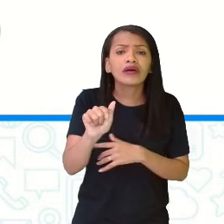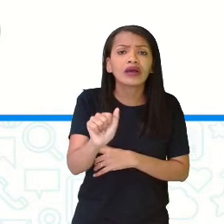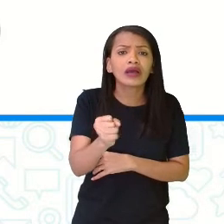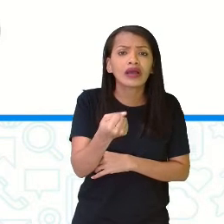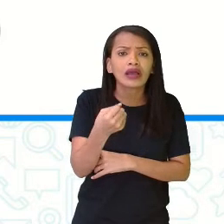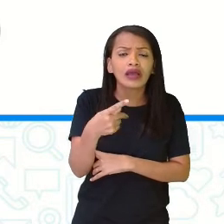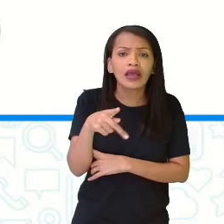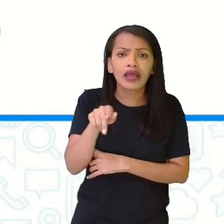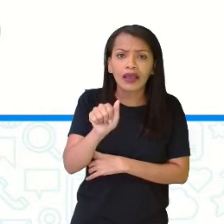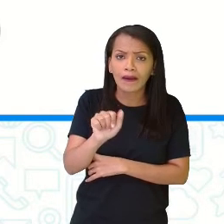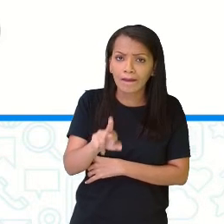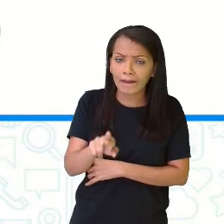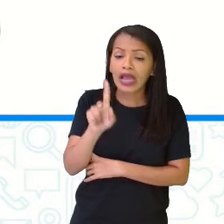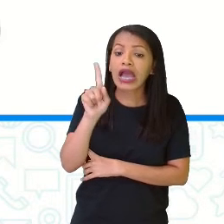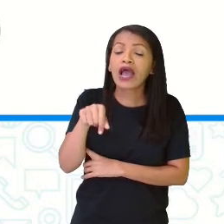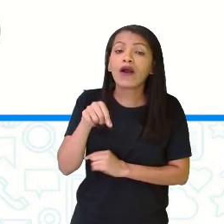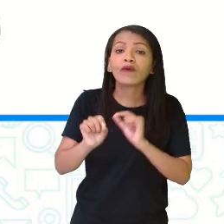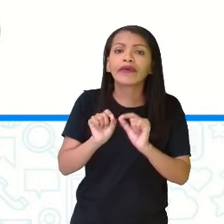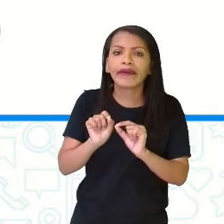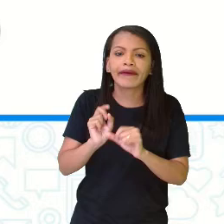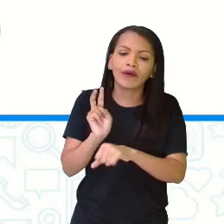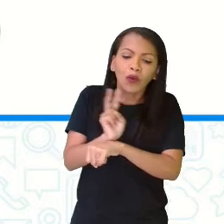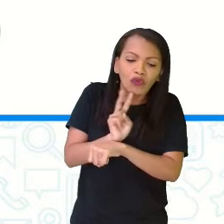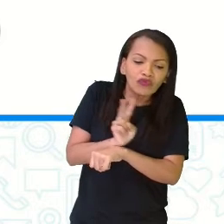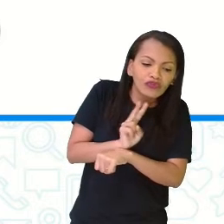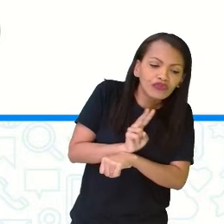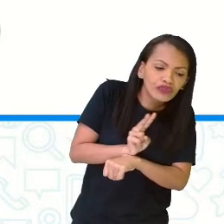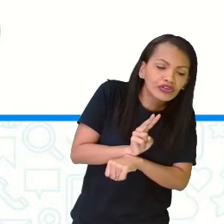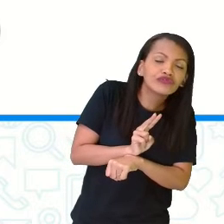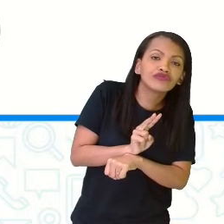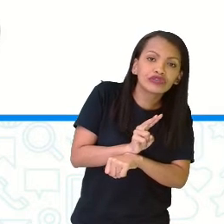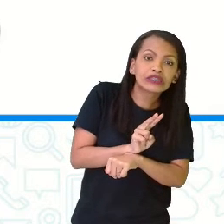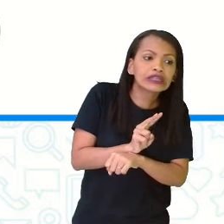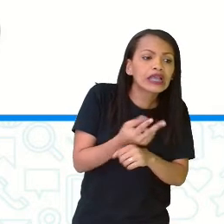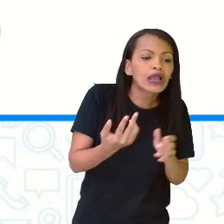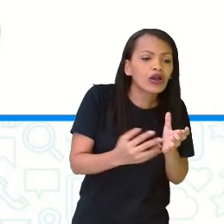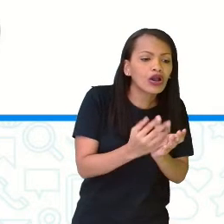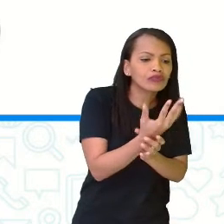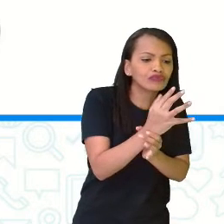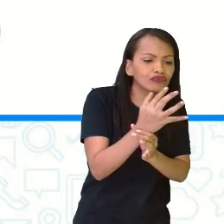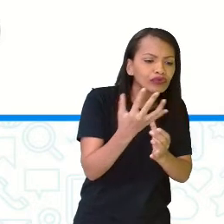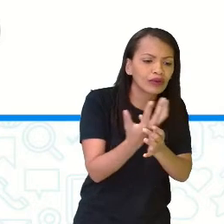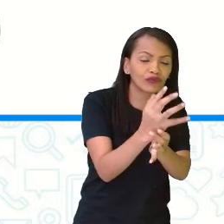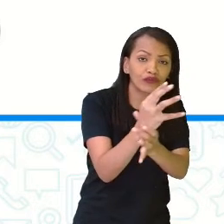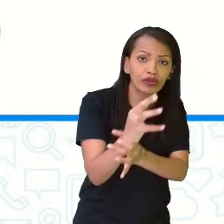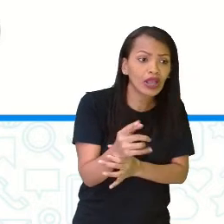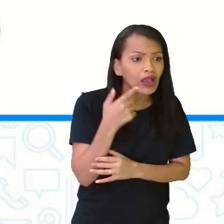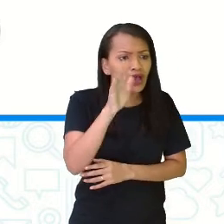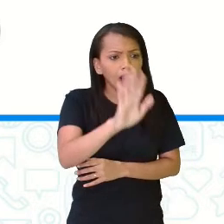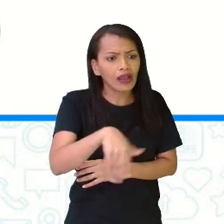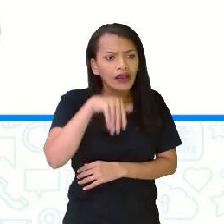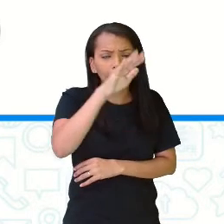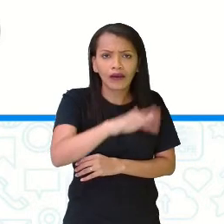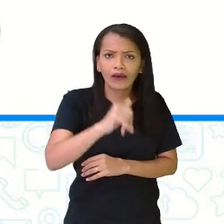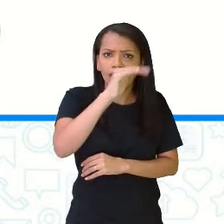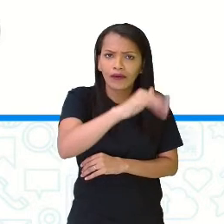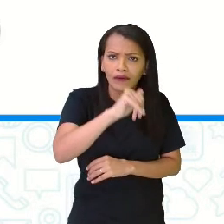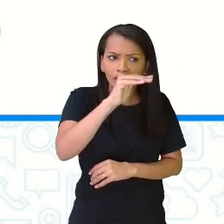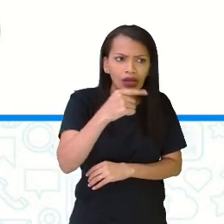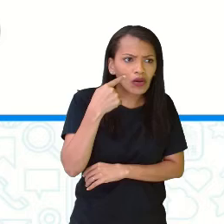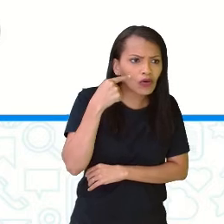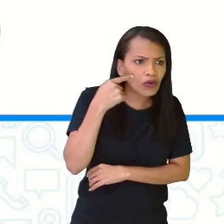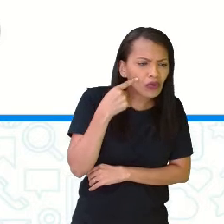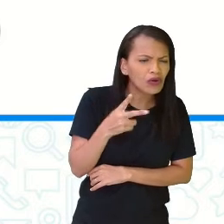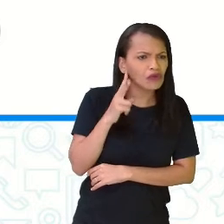parte, Gaspar é o vigia da horta, chamando. Gaspar! Gaspar! Ouve-se um latido e